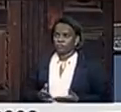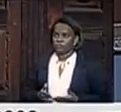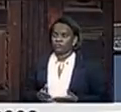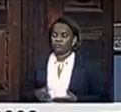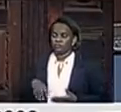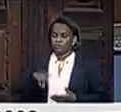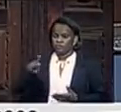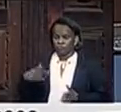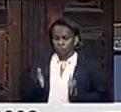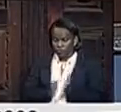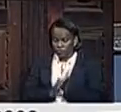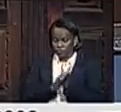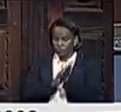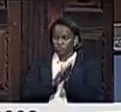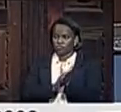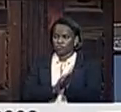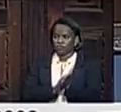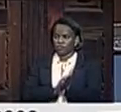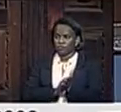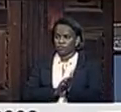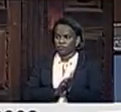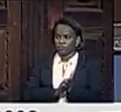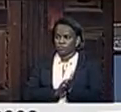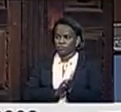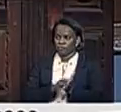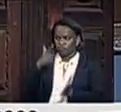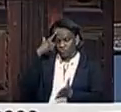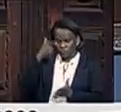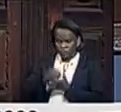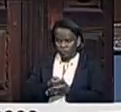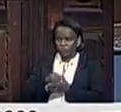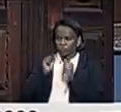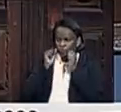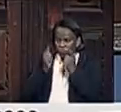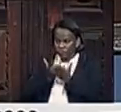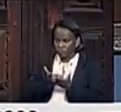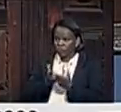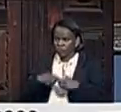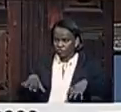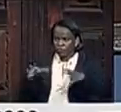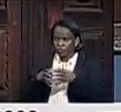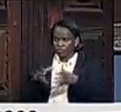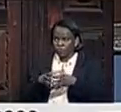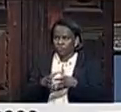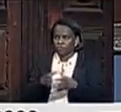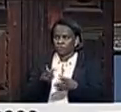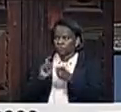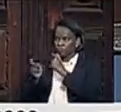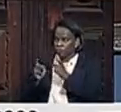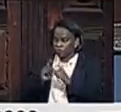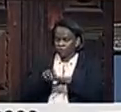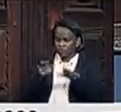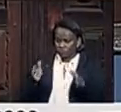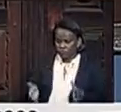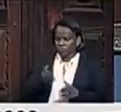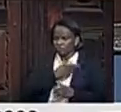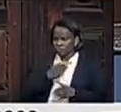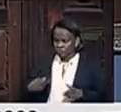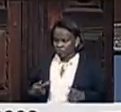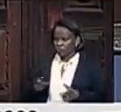nós saudamos a decisão da Casa no Colégio de Líderes, através da mesa diretora e do nosso